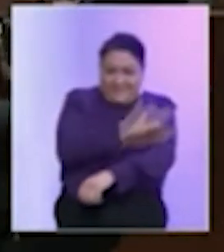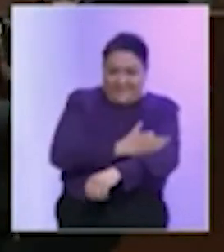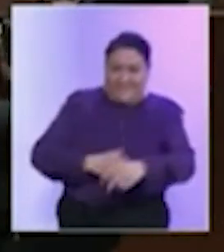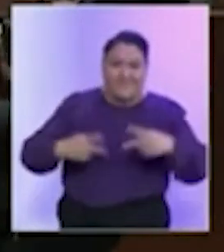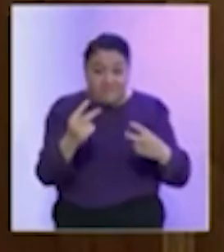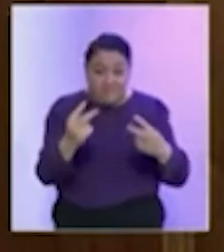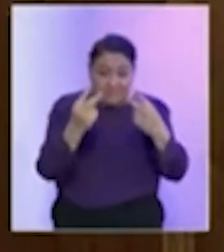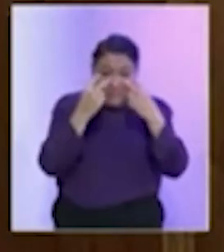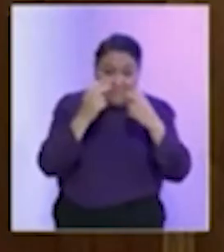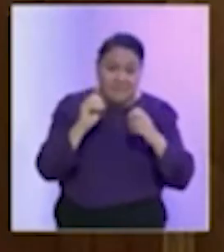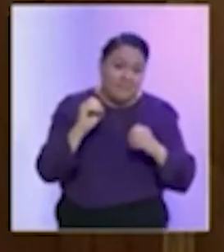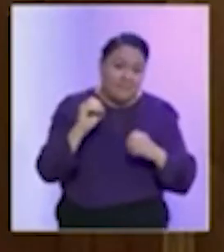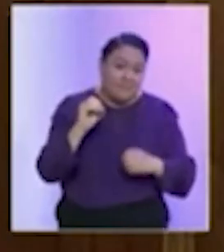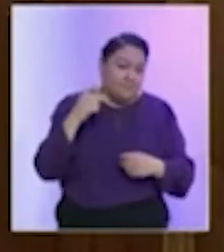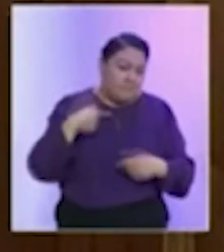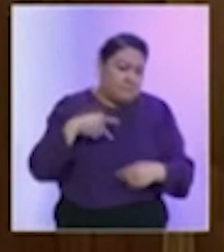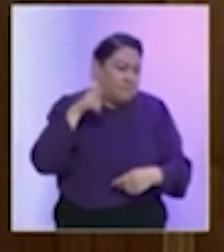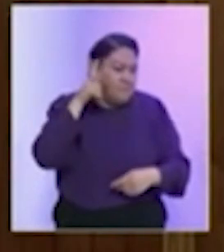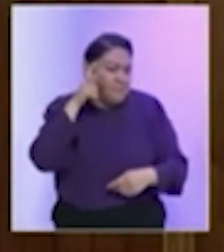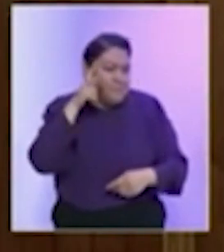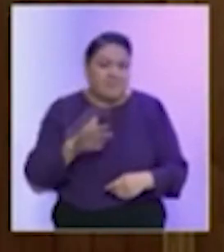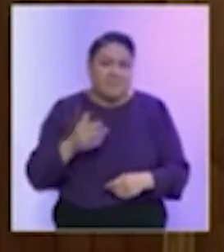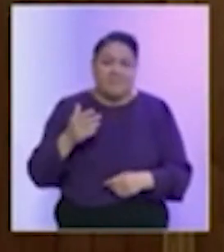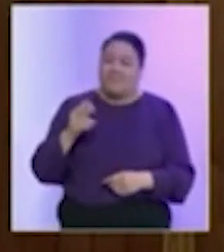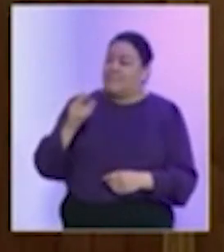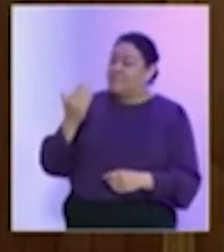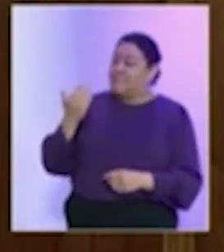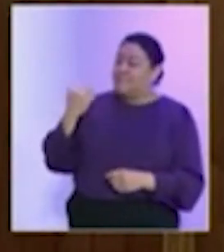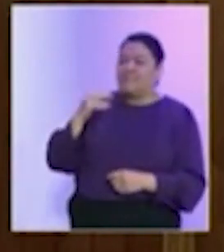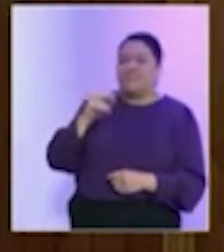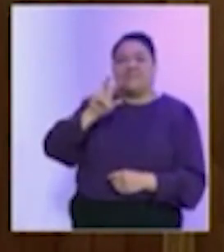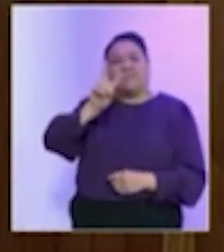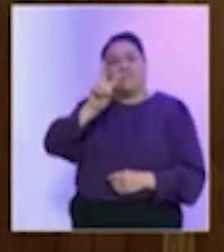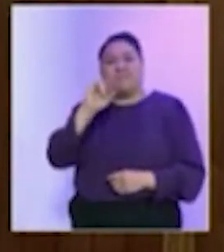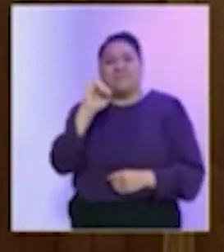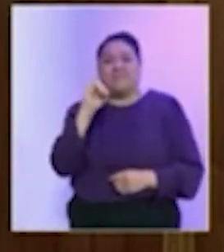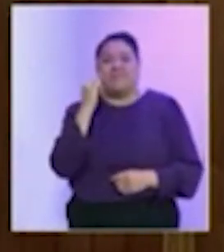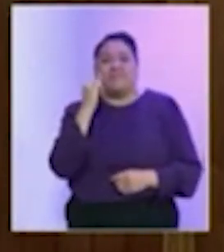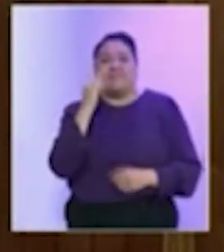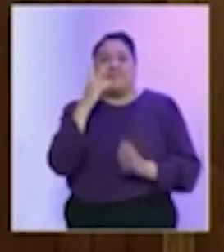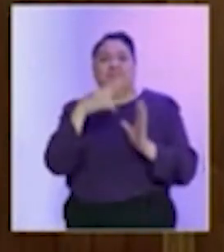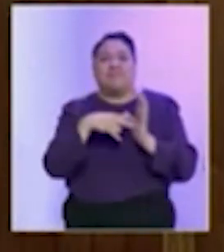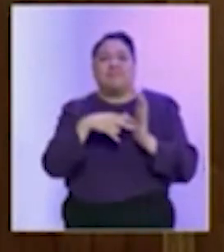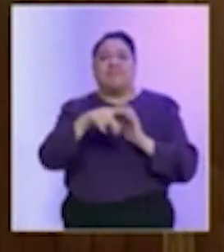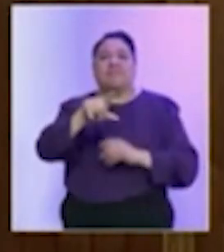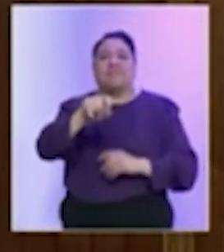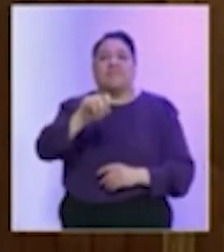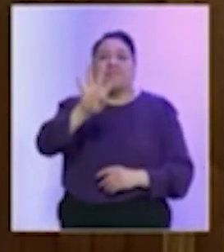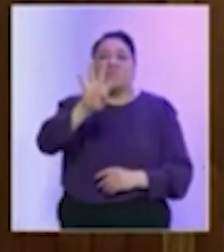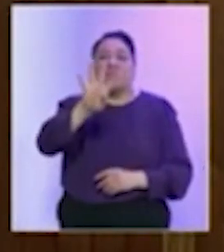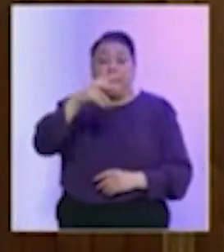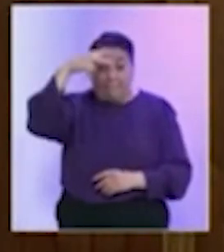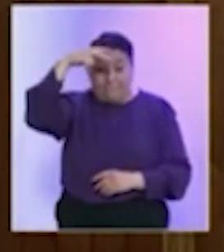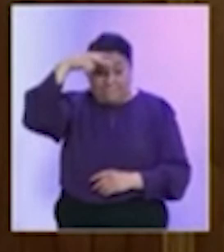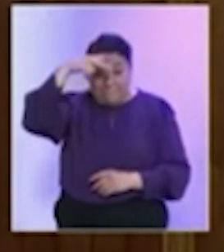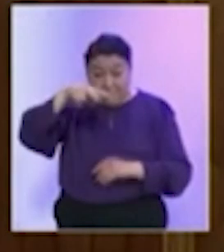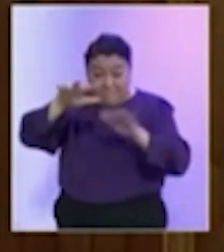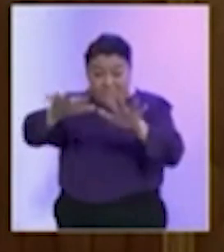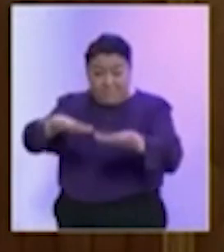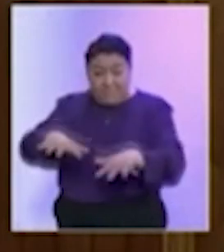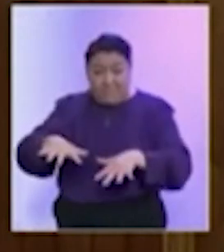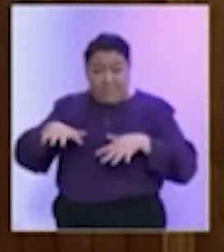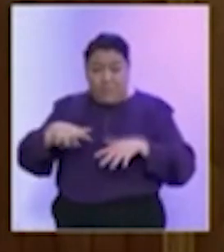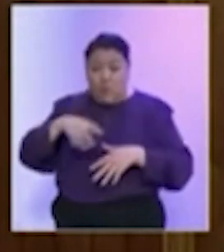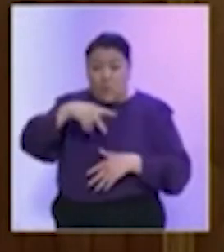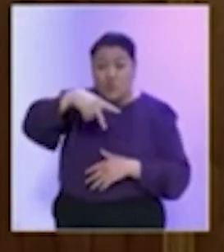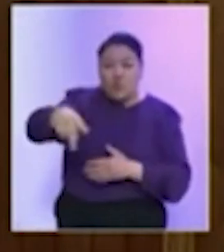baseia sua popularidade também se comprometeu a levar adiante uma polêmica reforma do Judiciário que prevê a eleição popular